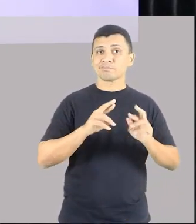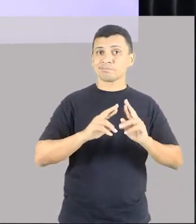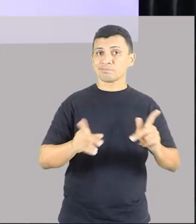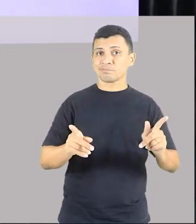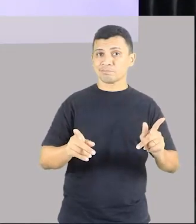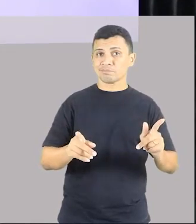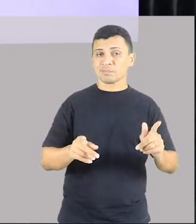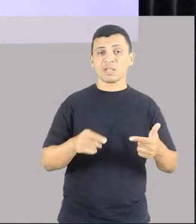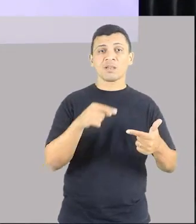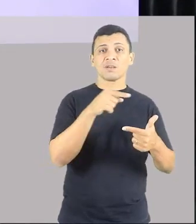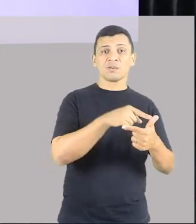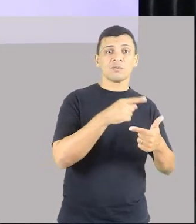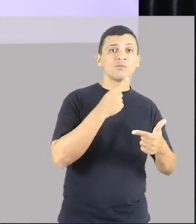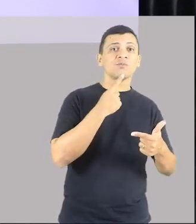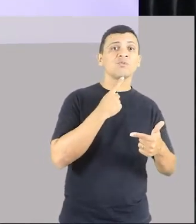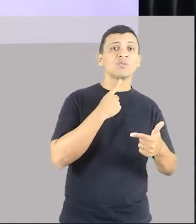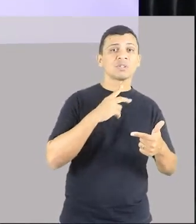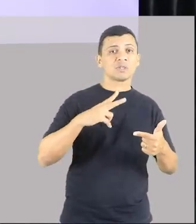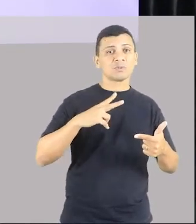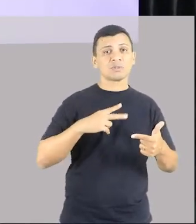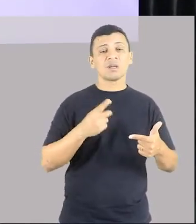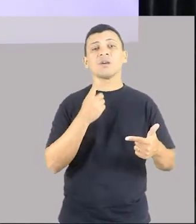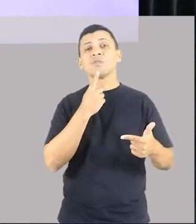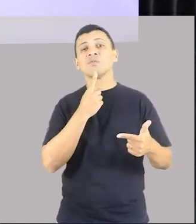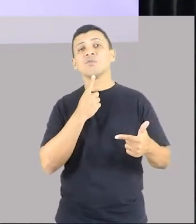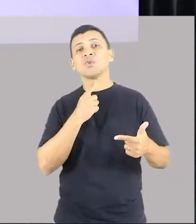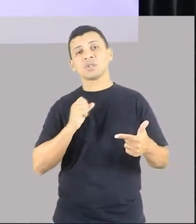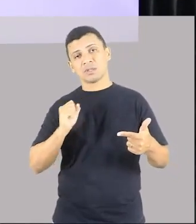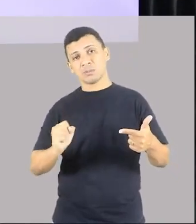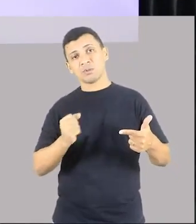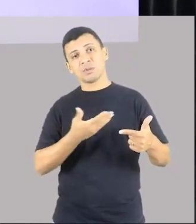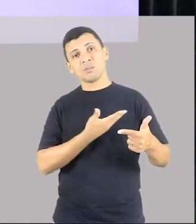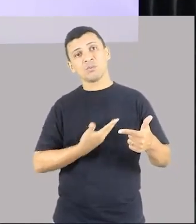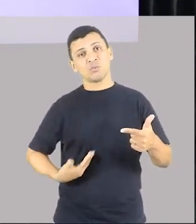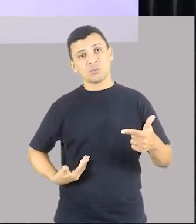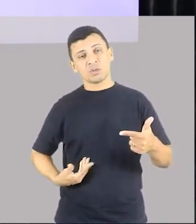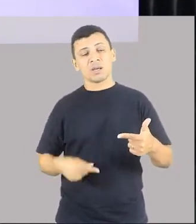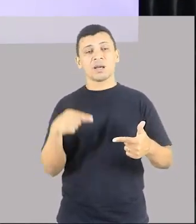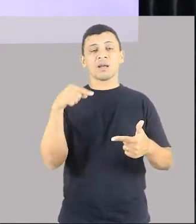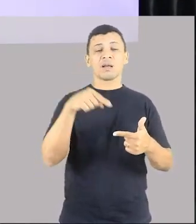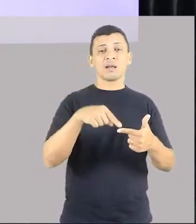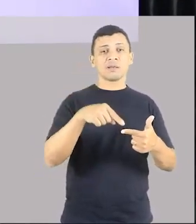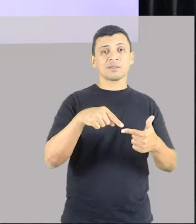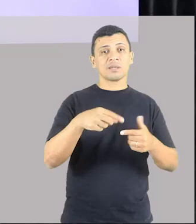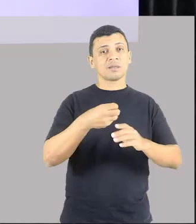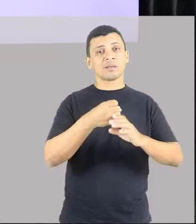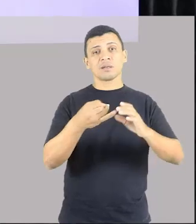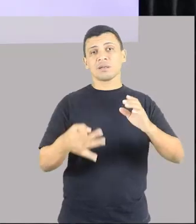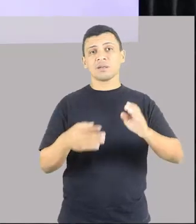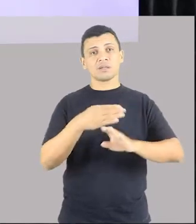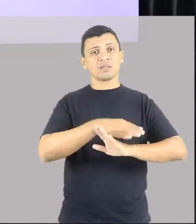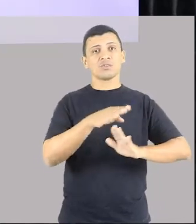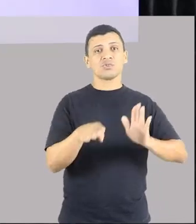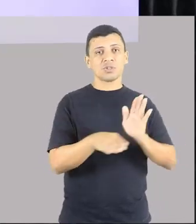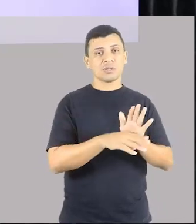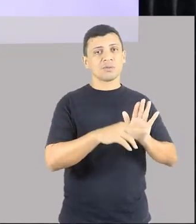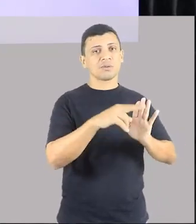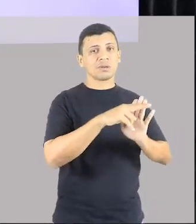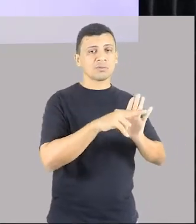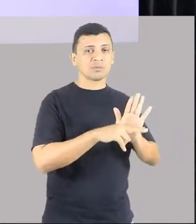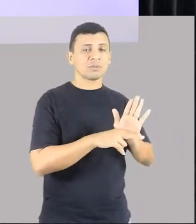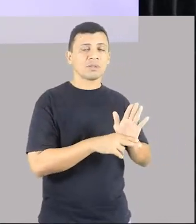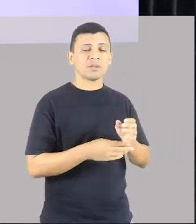vontade do administrado, de vontade do particular. Aqui, nesse caso, são normas de caráter geral que vão regulamentar, que vão dar